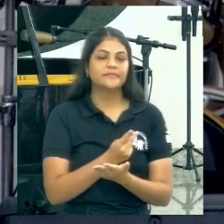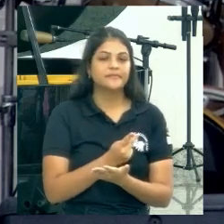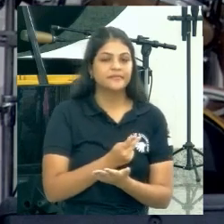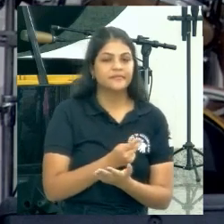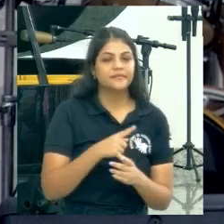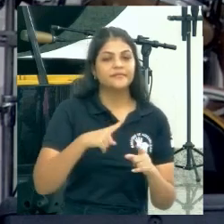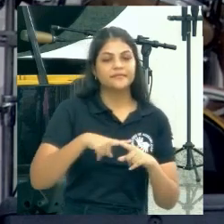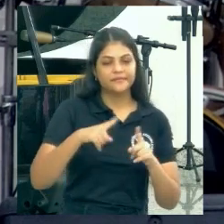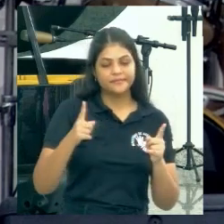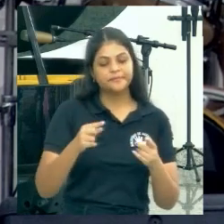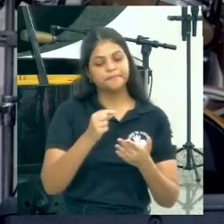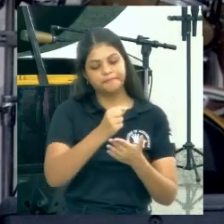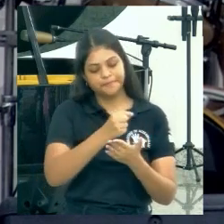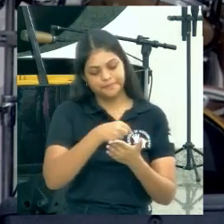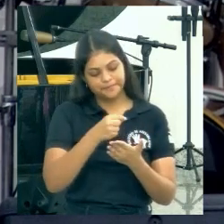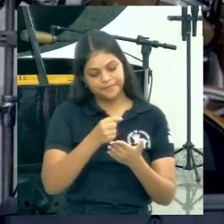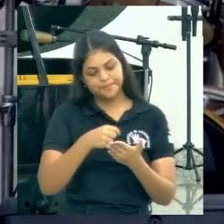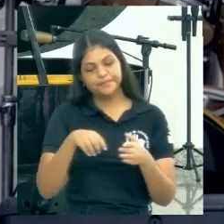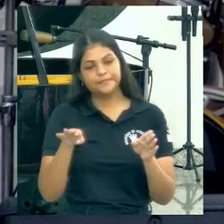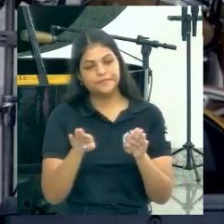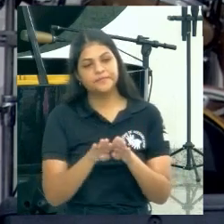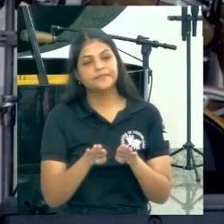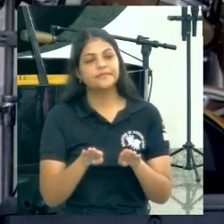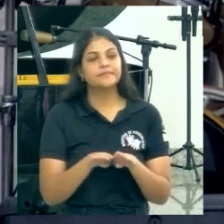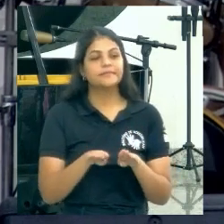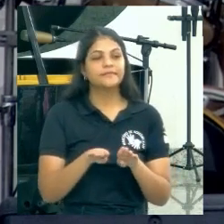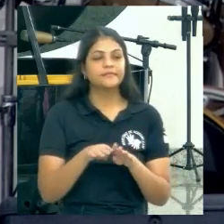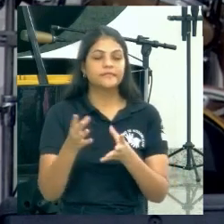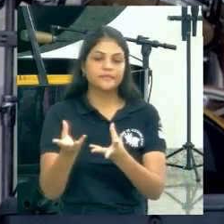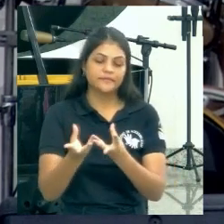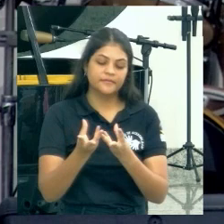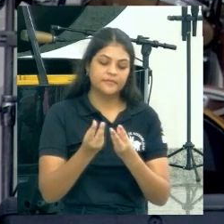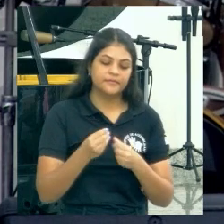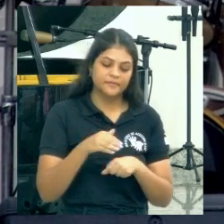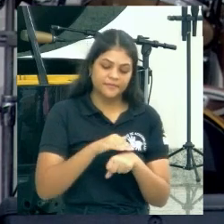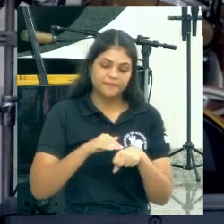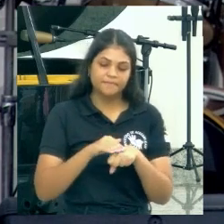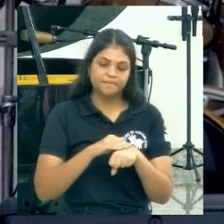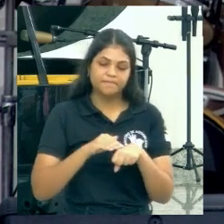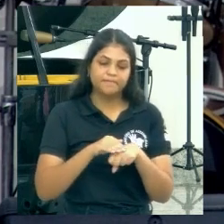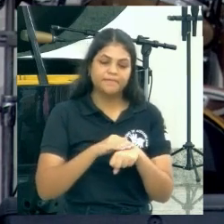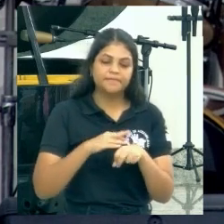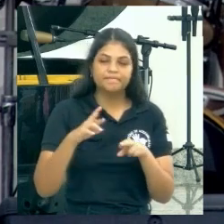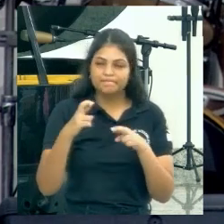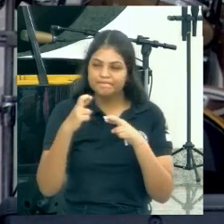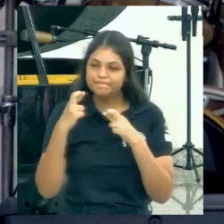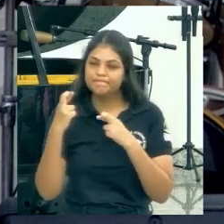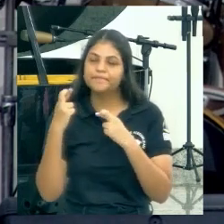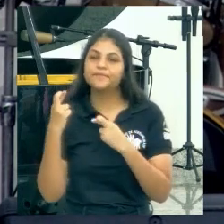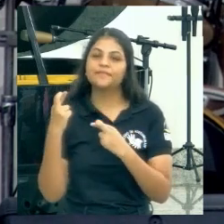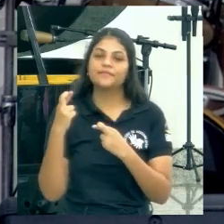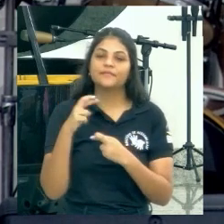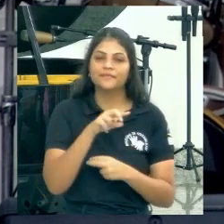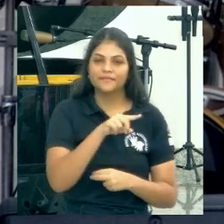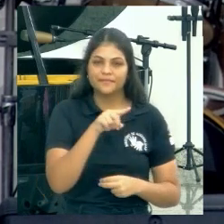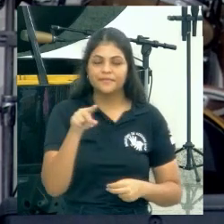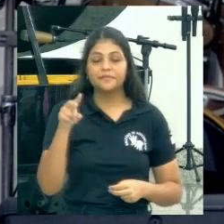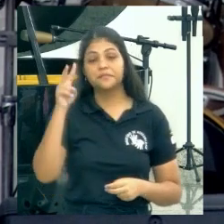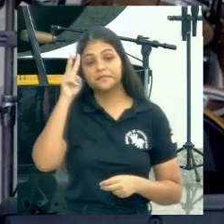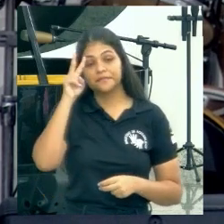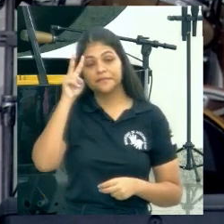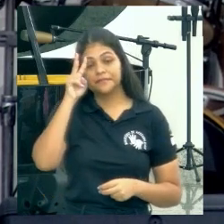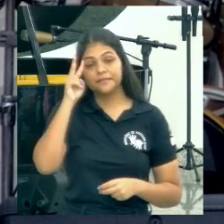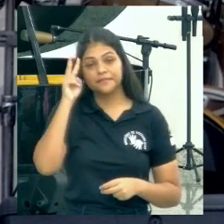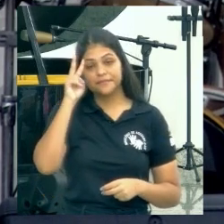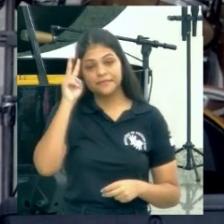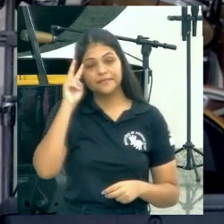Mas cartas também, em alguns momentos, trazem mensagem de esperança. E eu também não sei se você vai reconhecer quem é